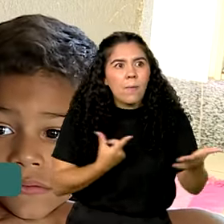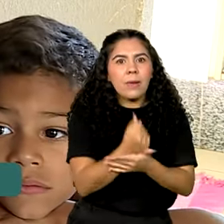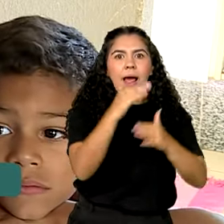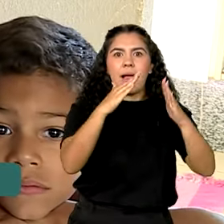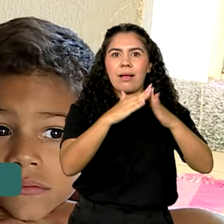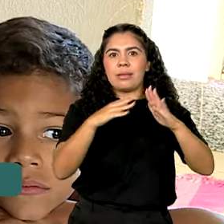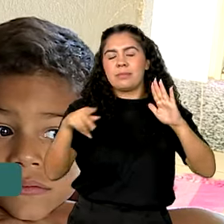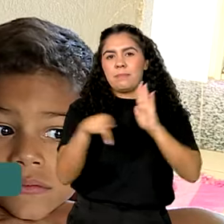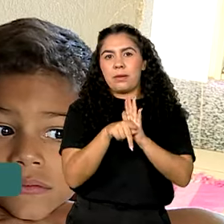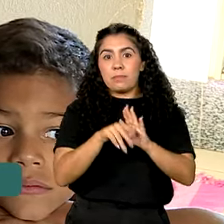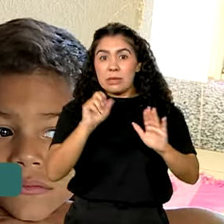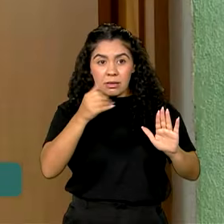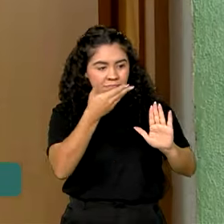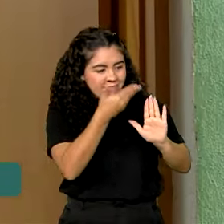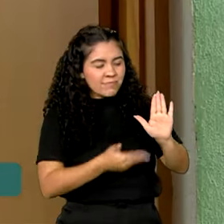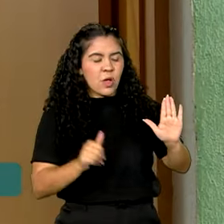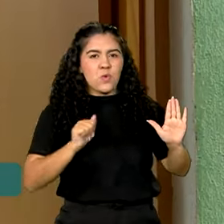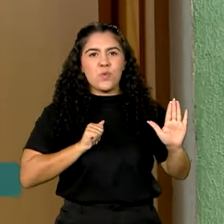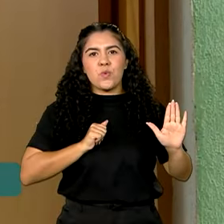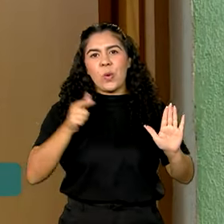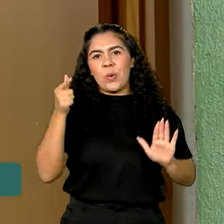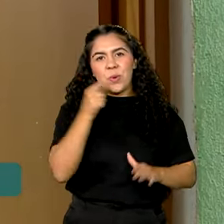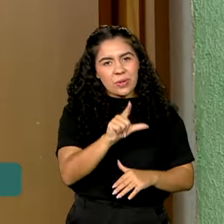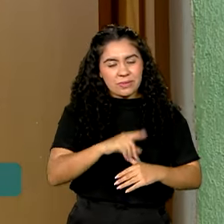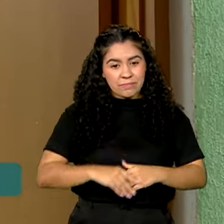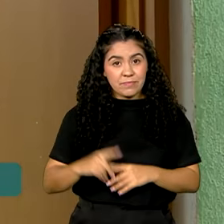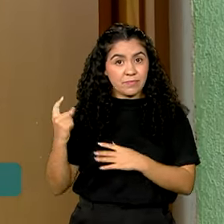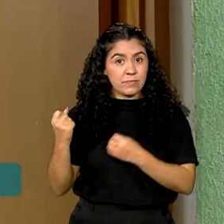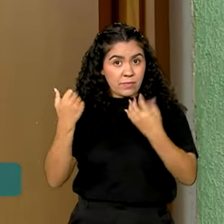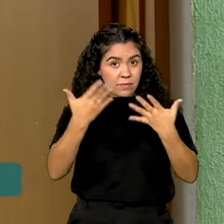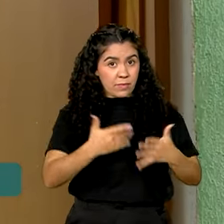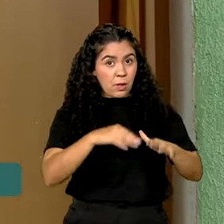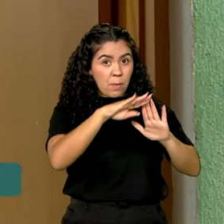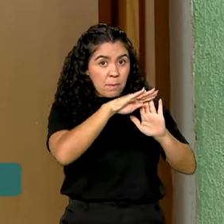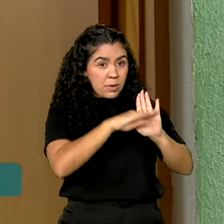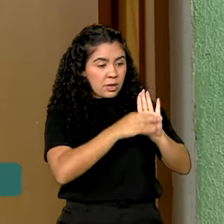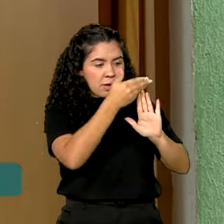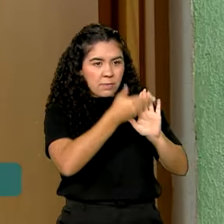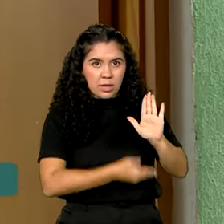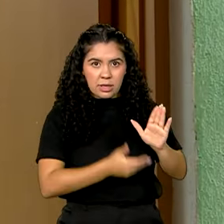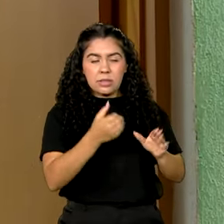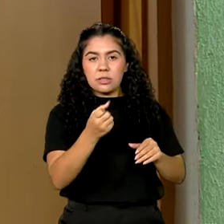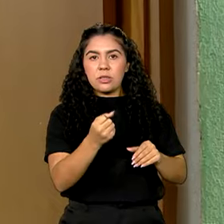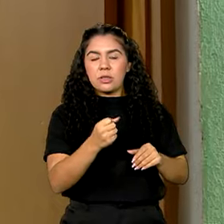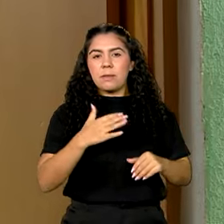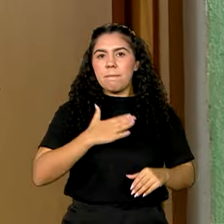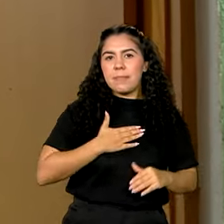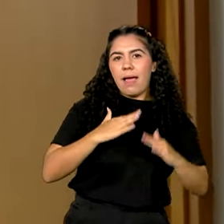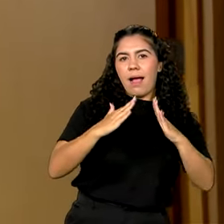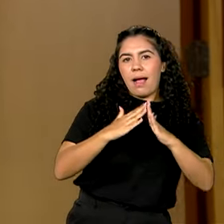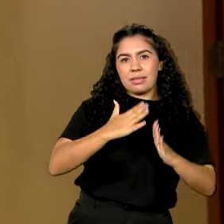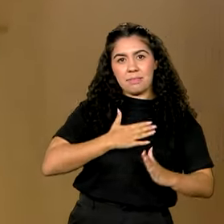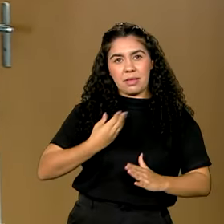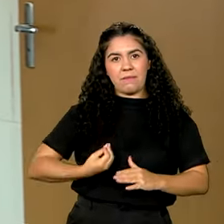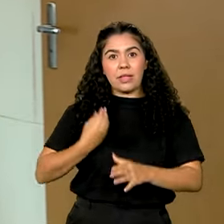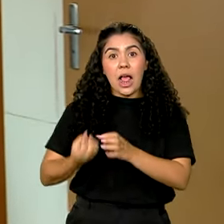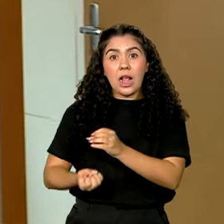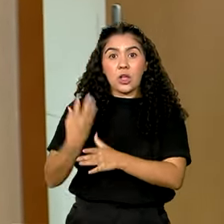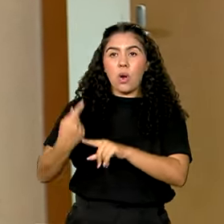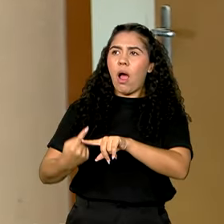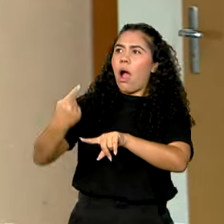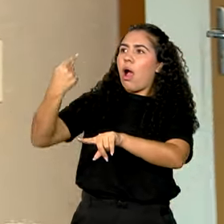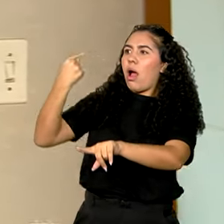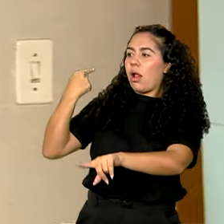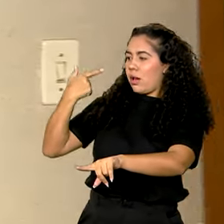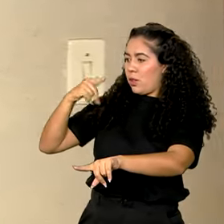programa eu não teria condições o minha casa minha vida foi criado lá em 2009 para reduzir o déficit